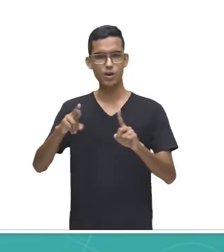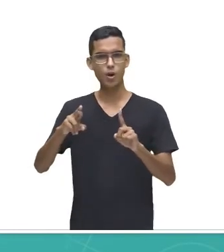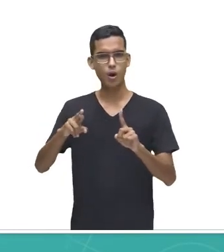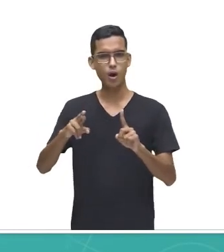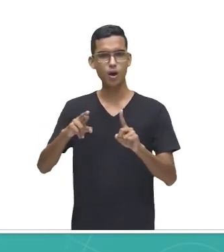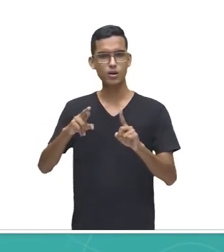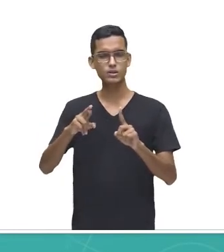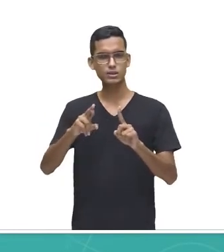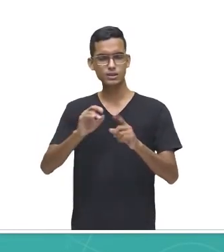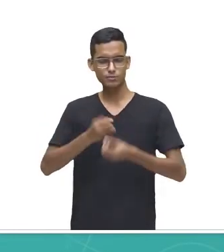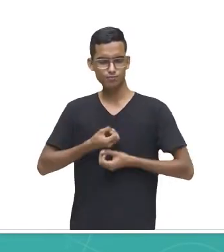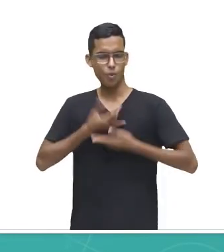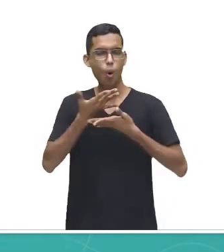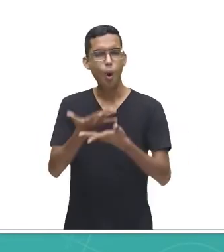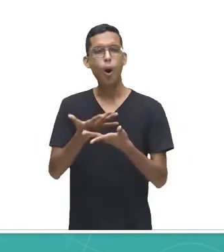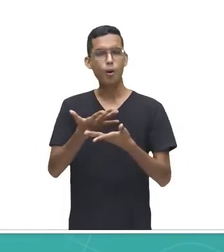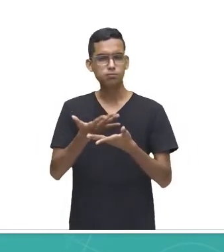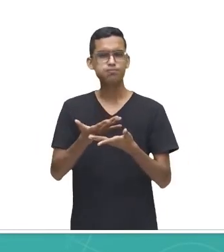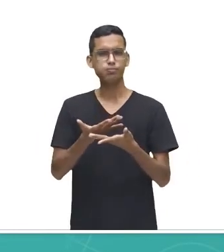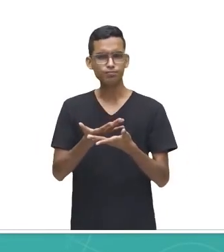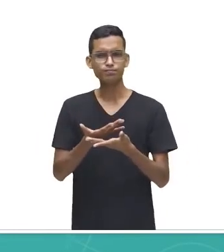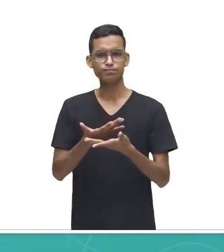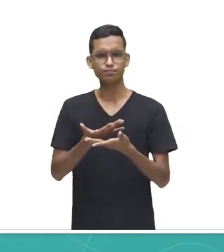se colocam à disposição